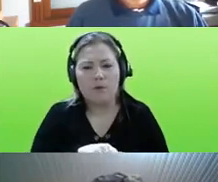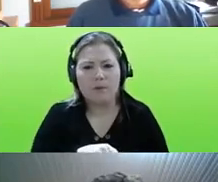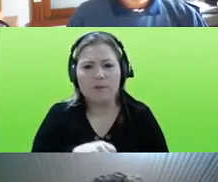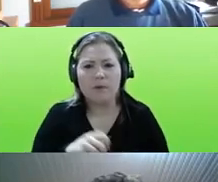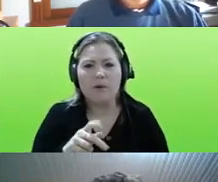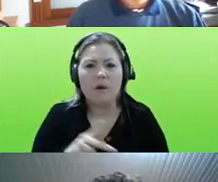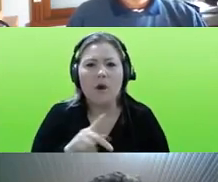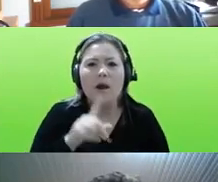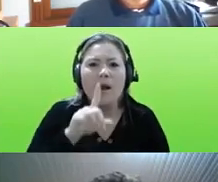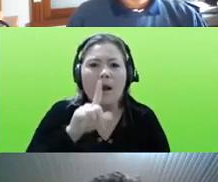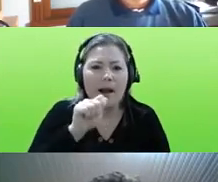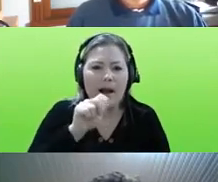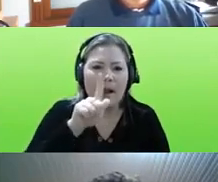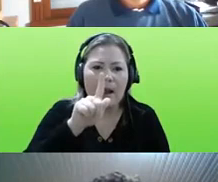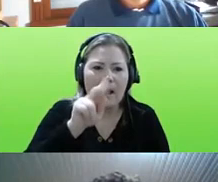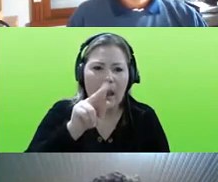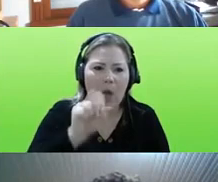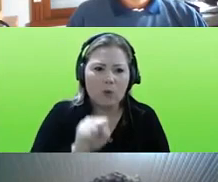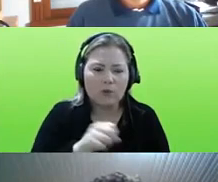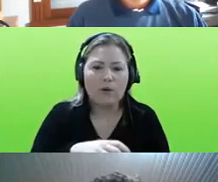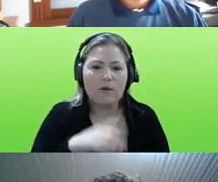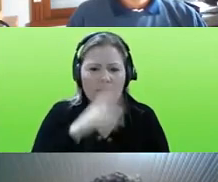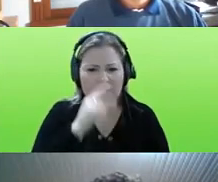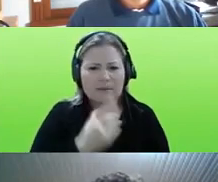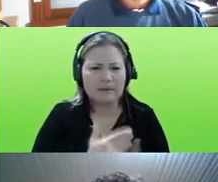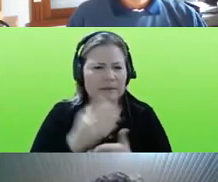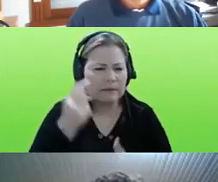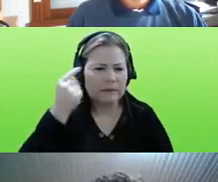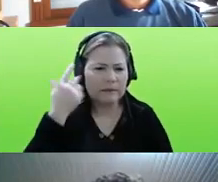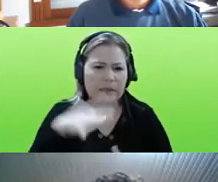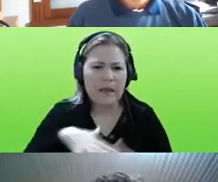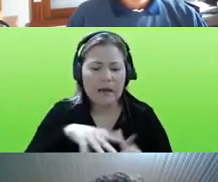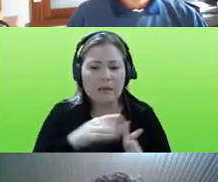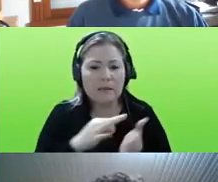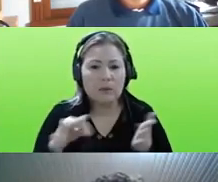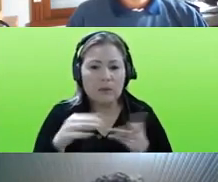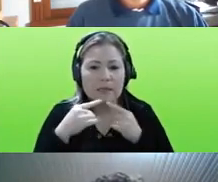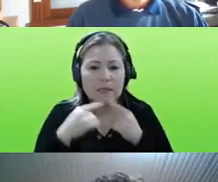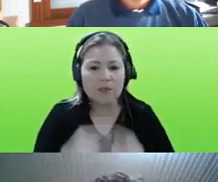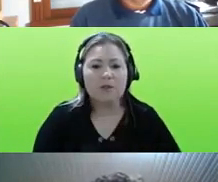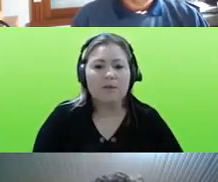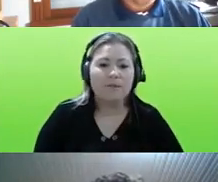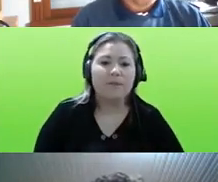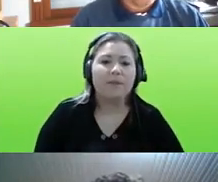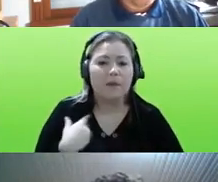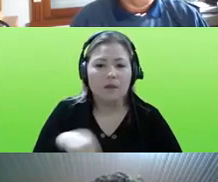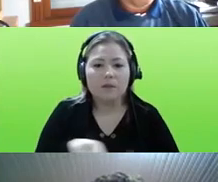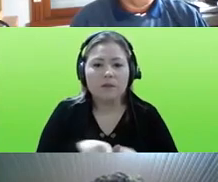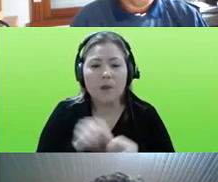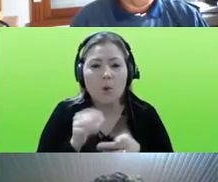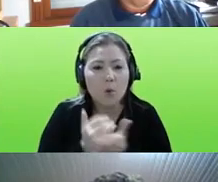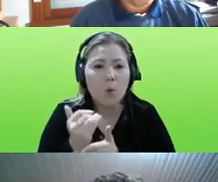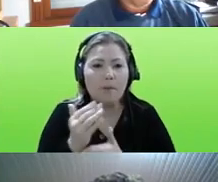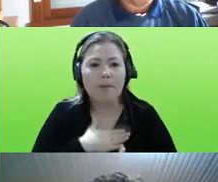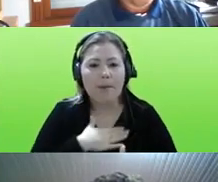Hofer, ele não falou disso, mas ele vem desde a sua formação da área da teoria crítica. Eu também, quando comecei